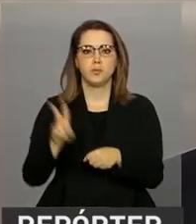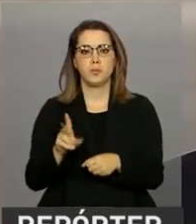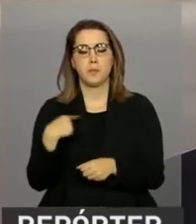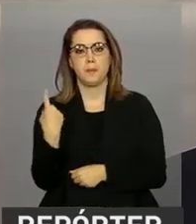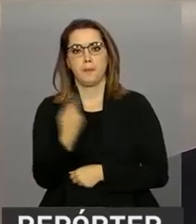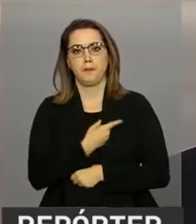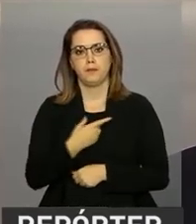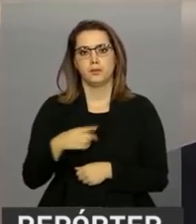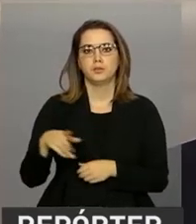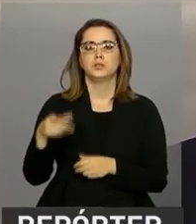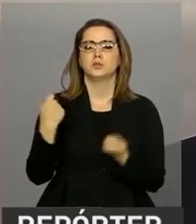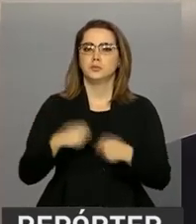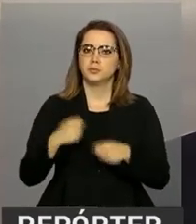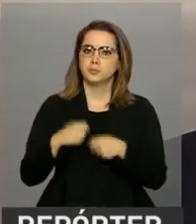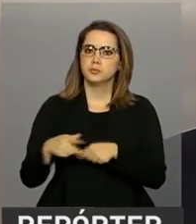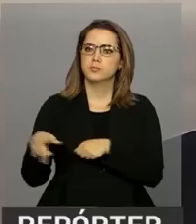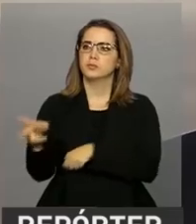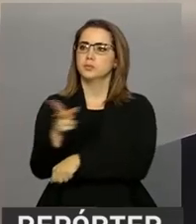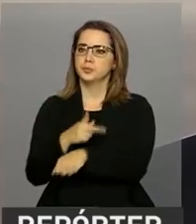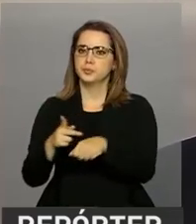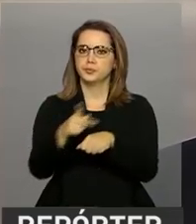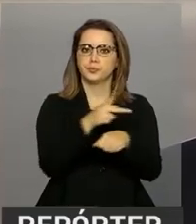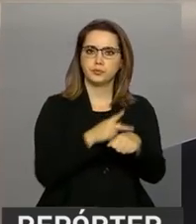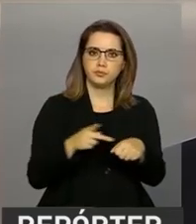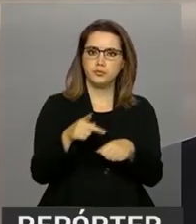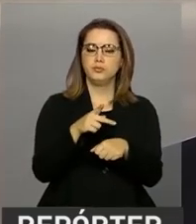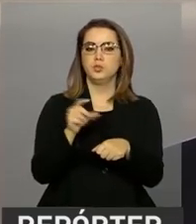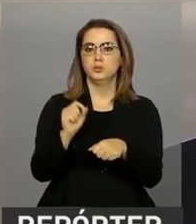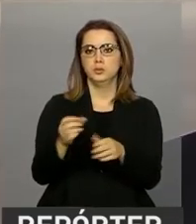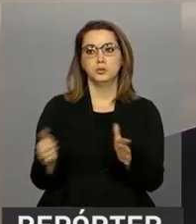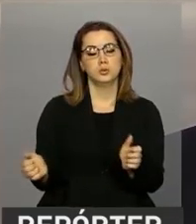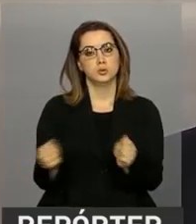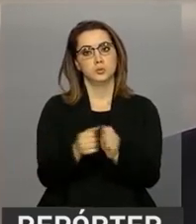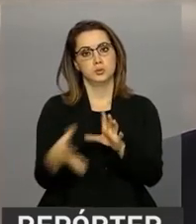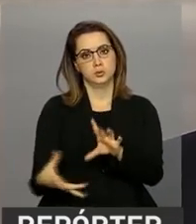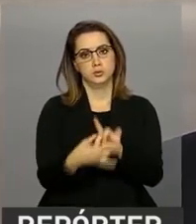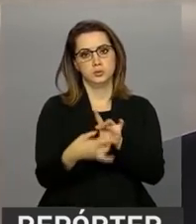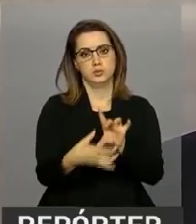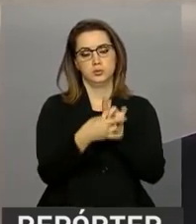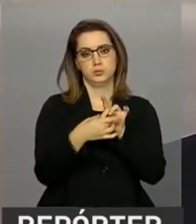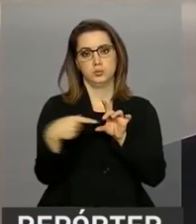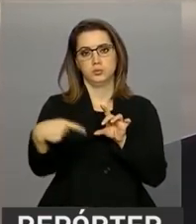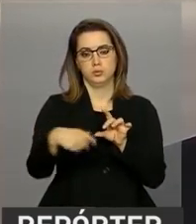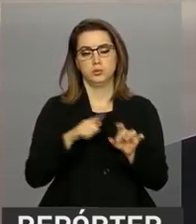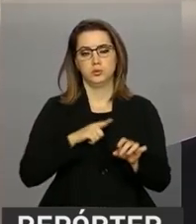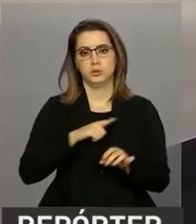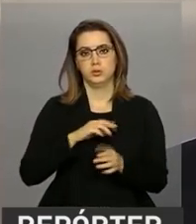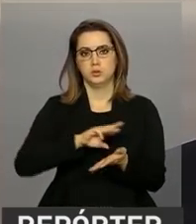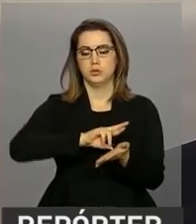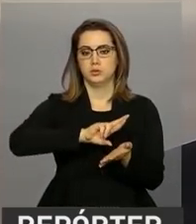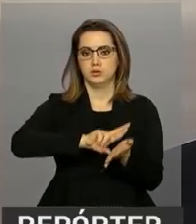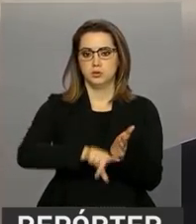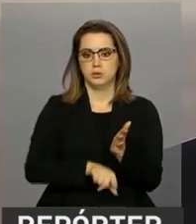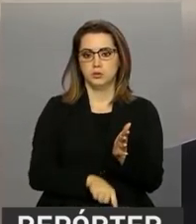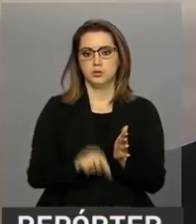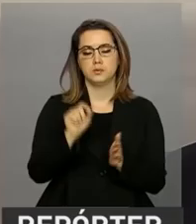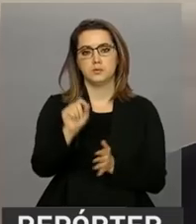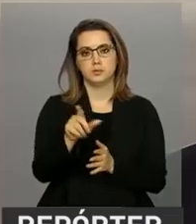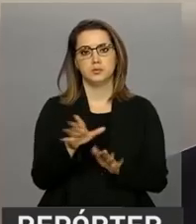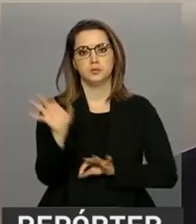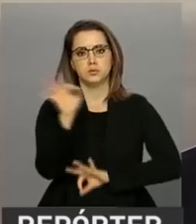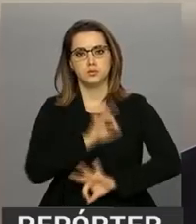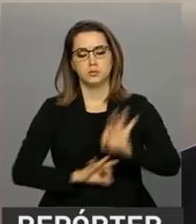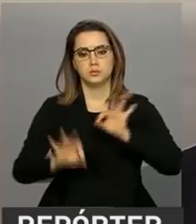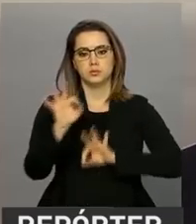embaixadores dos países no Mercosul, né? Nós temos lá uma embaixadora em Montevidéu, que cuida